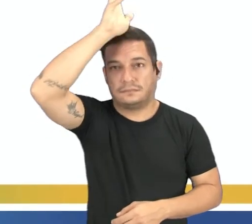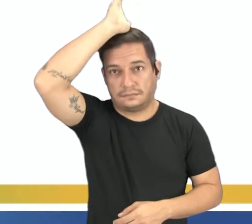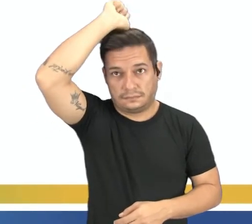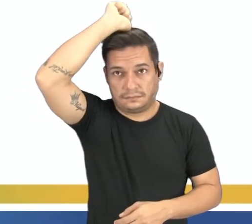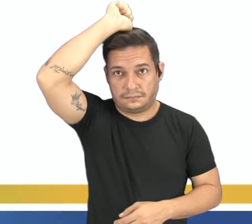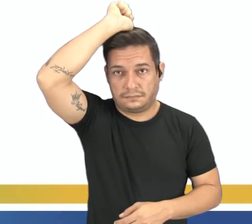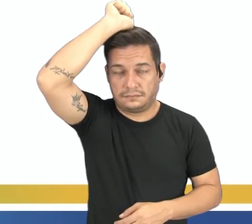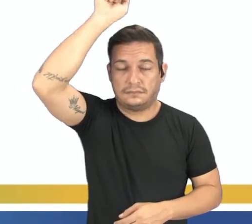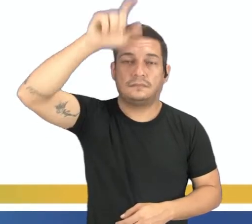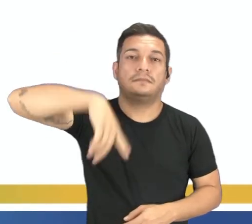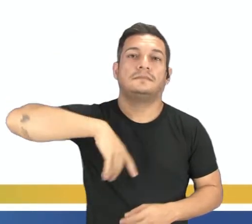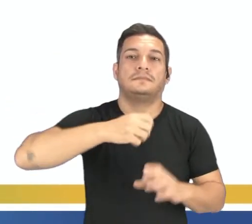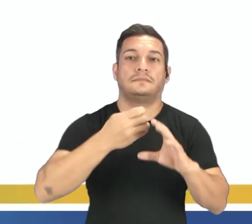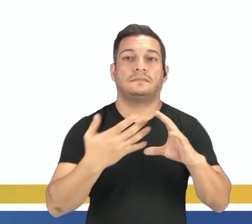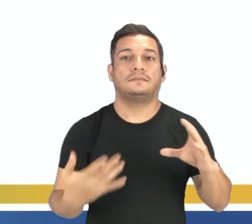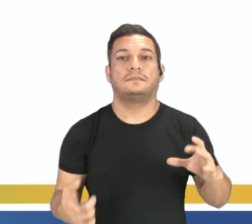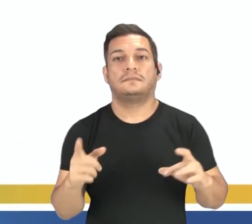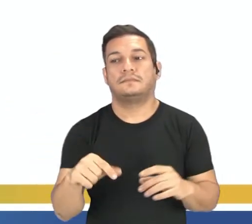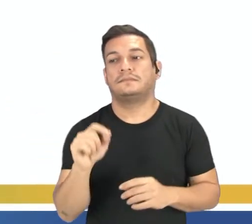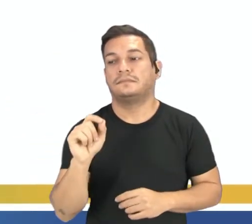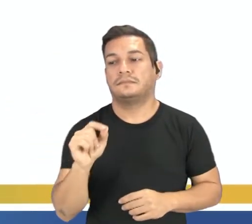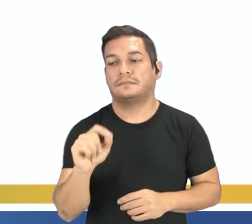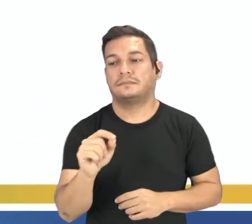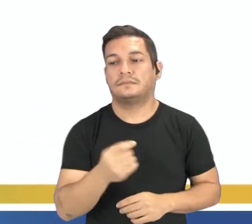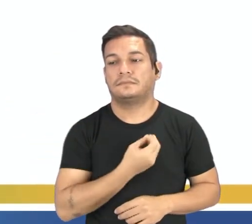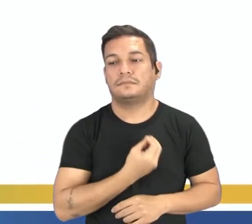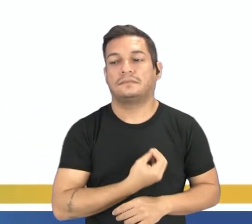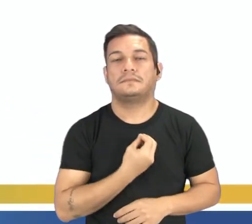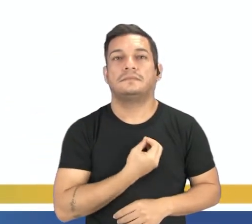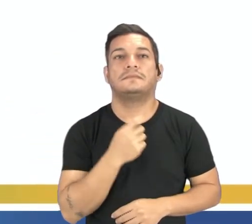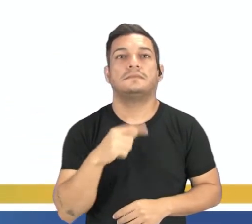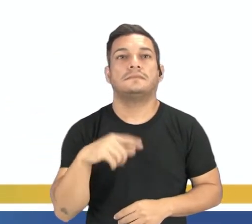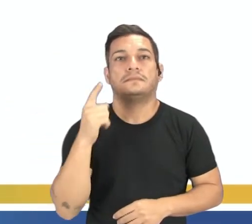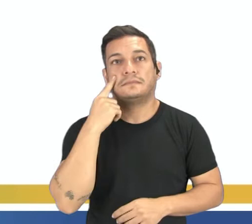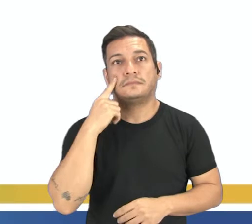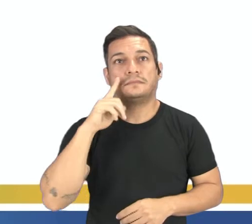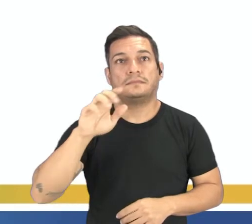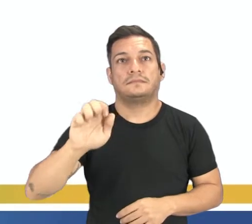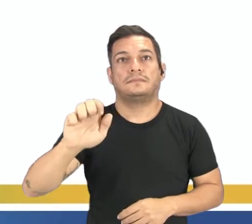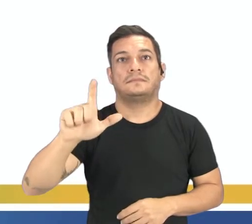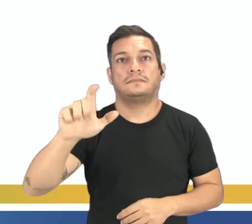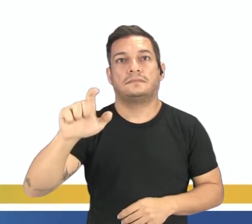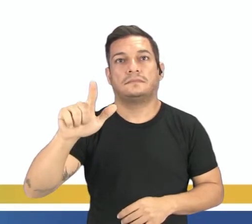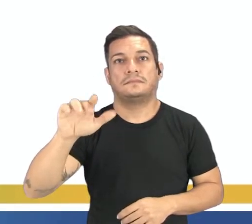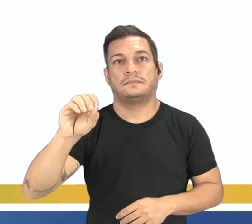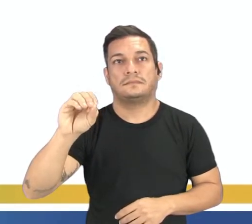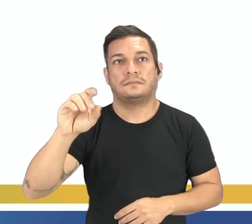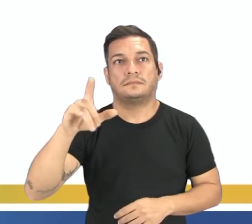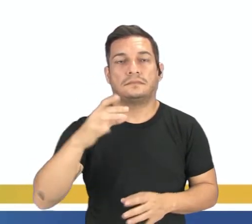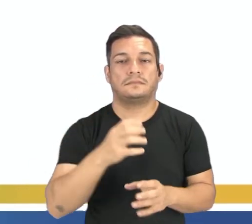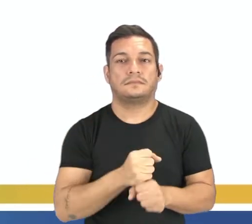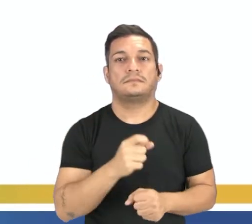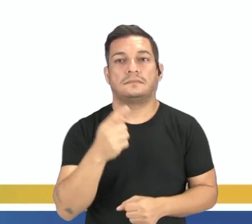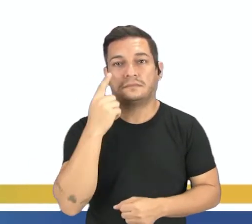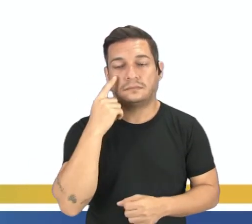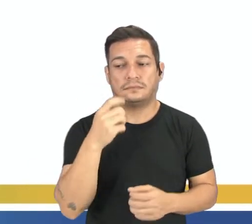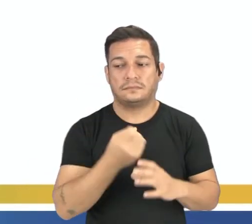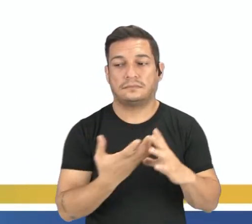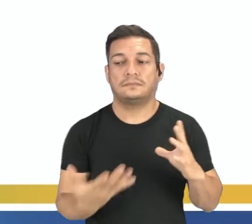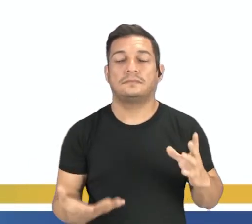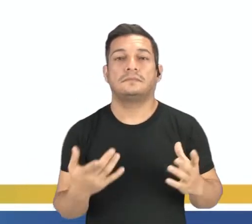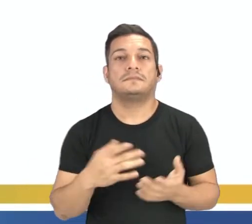galo, que as características, né, a presença ou não de um alelo vai somando para formar uma